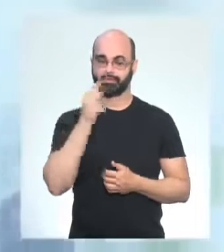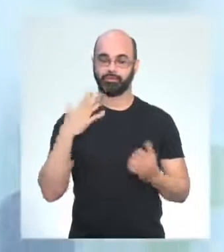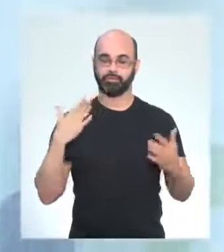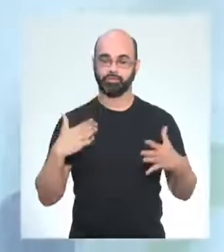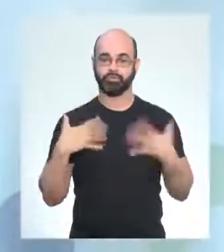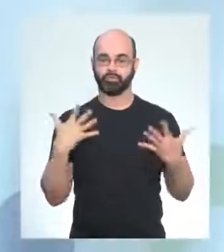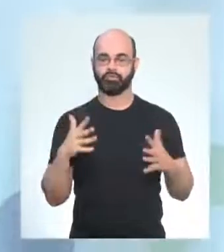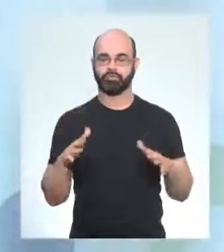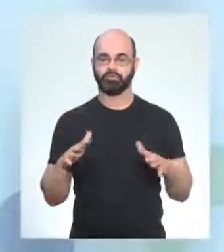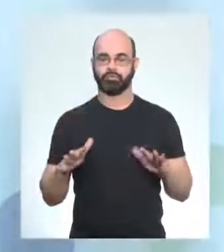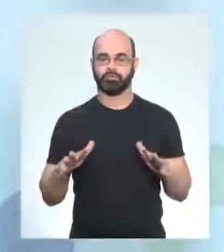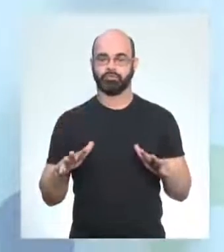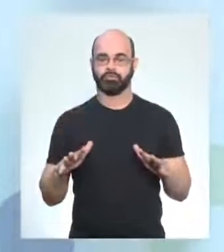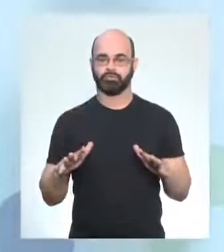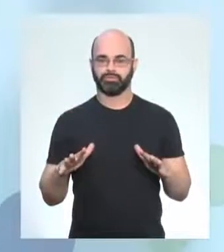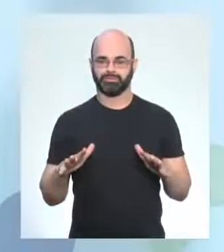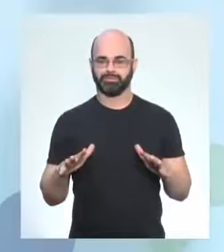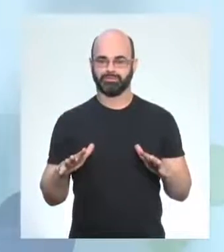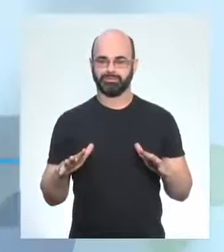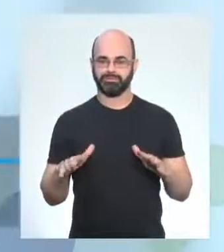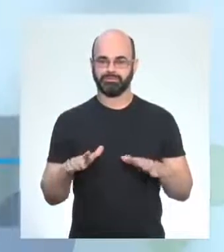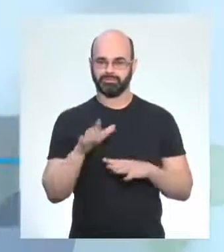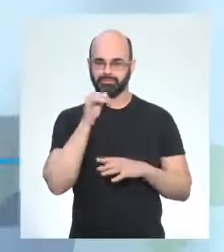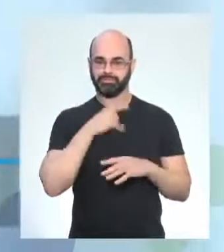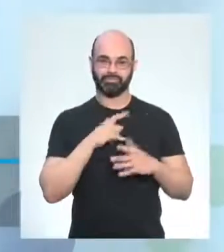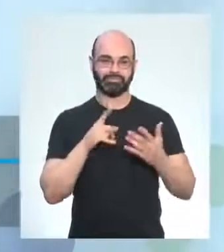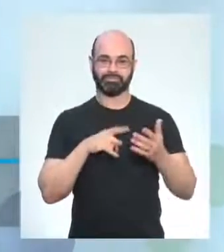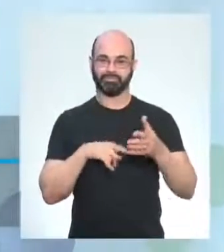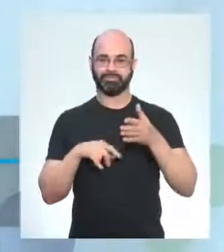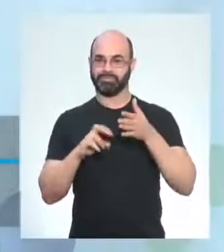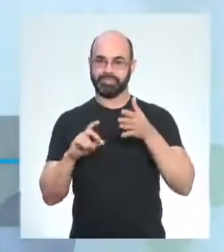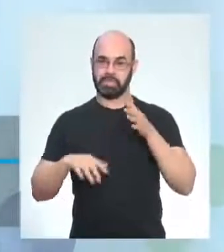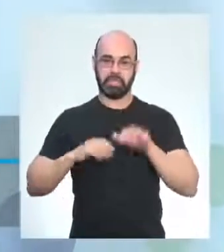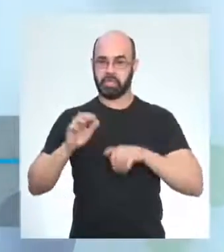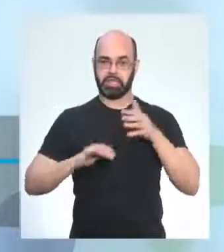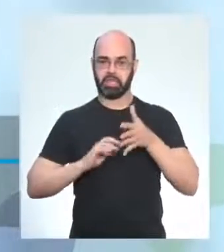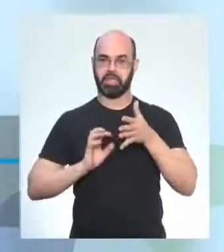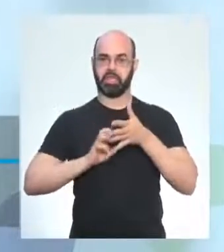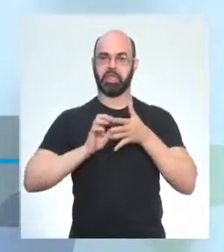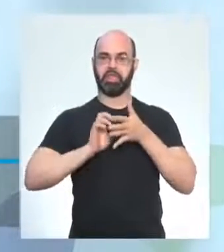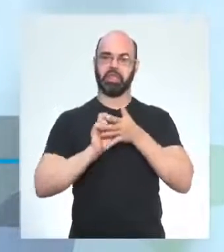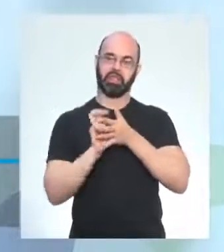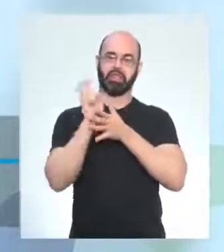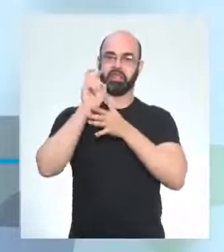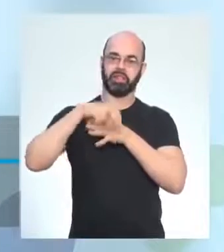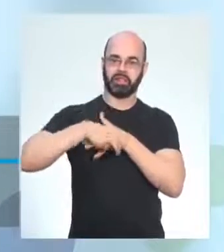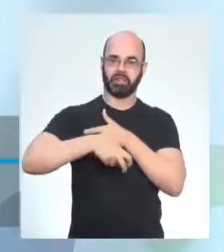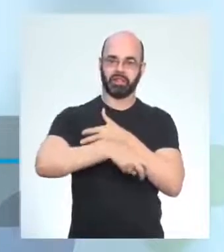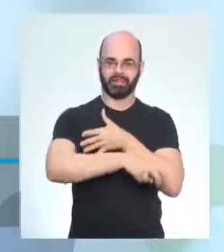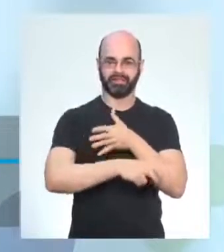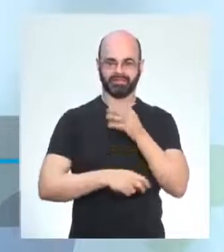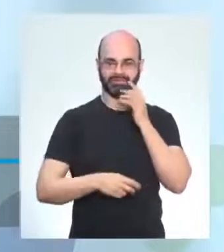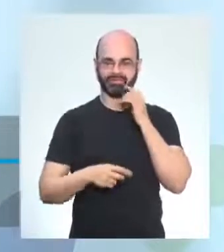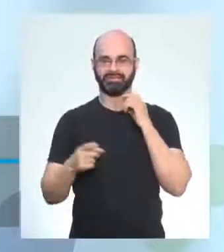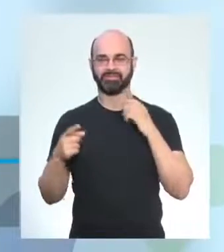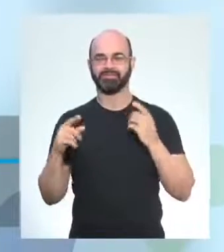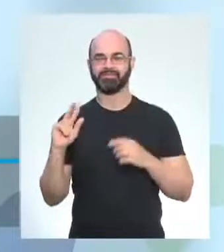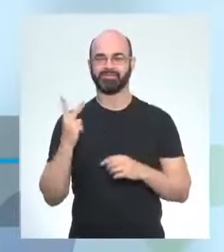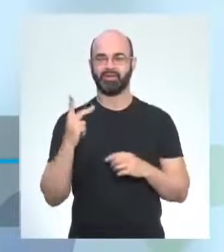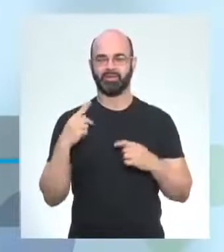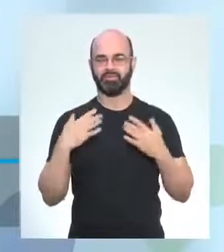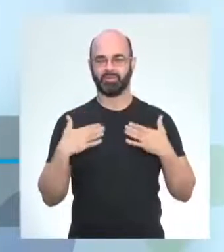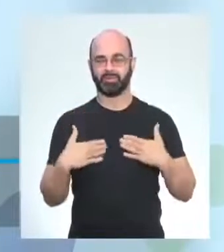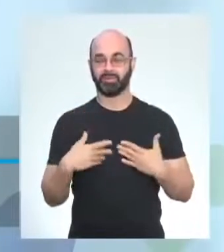faz tremer, né? Que faz você pular um muro que você jamais pularia, porque é o hormônio que fala para o seu corpo, ó, agora você vai ter